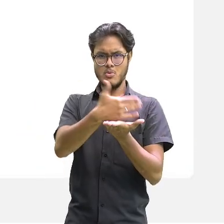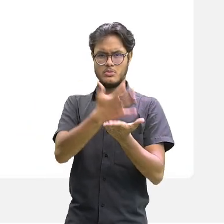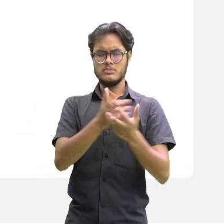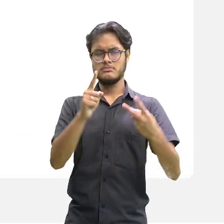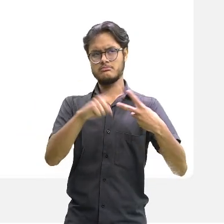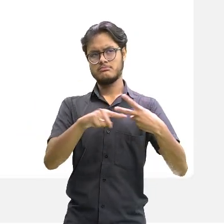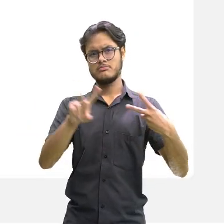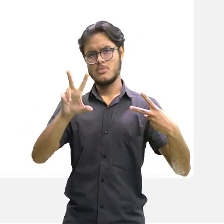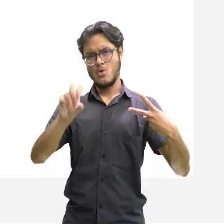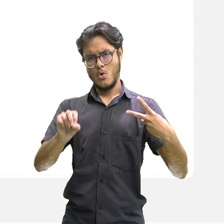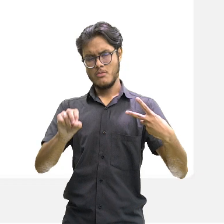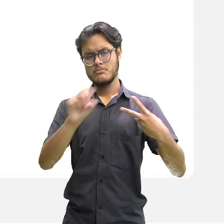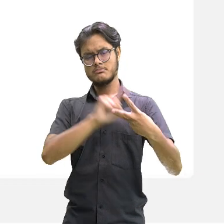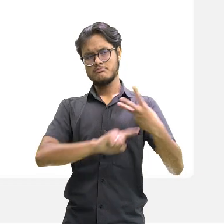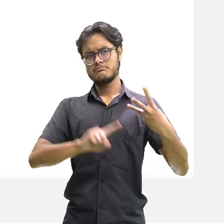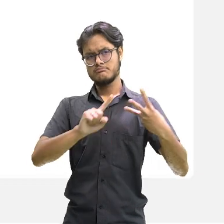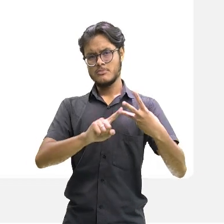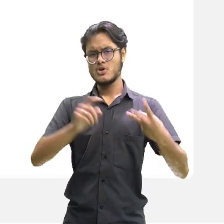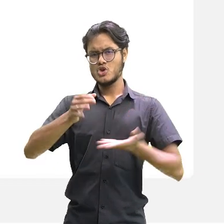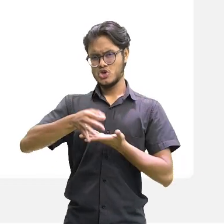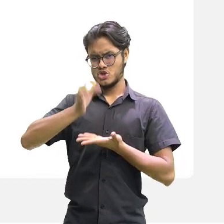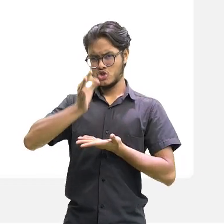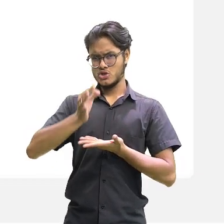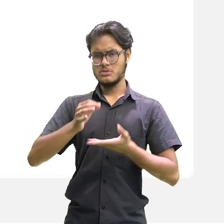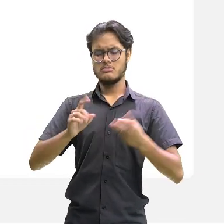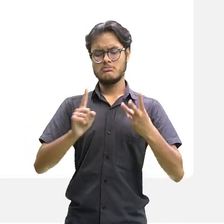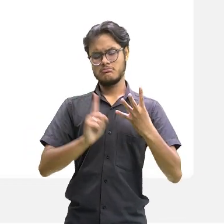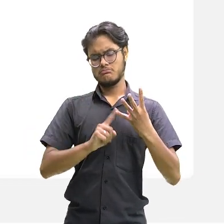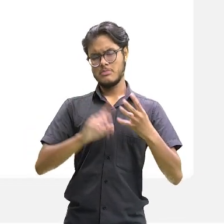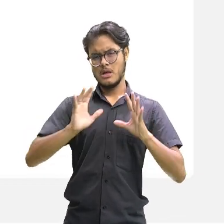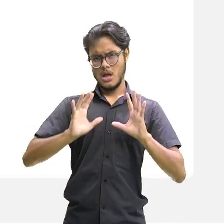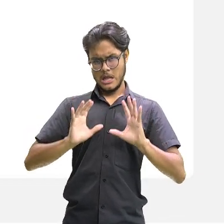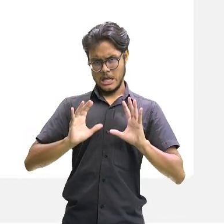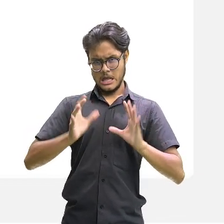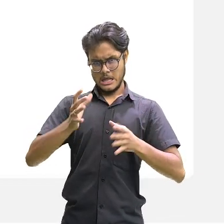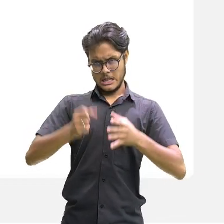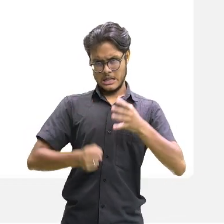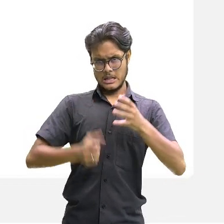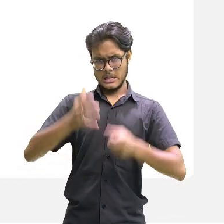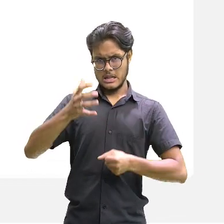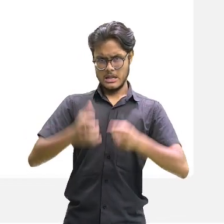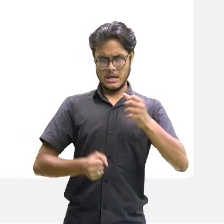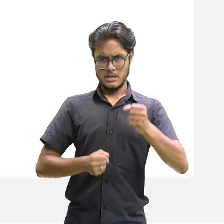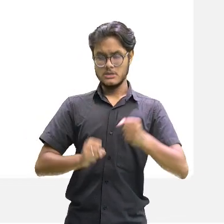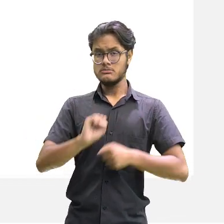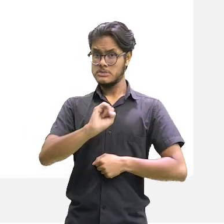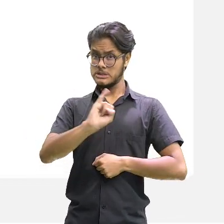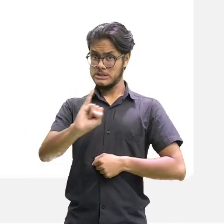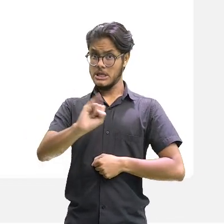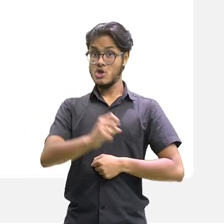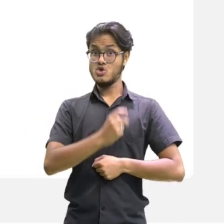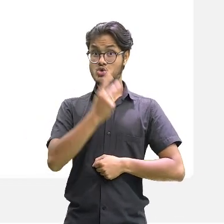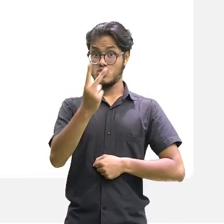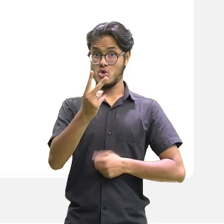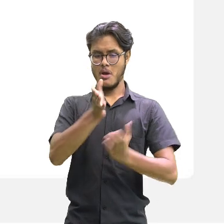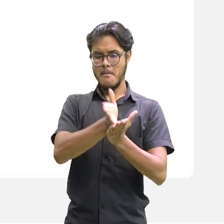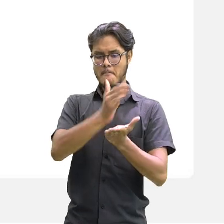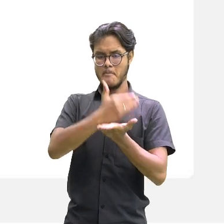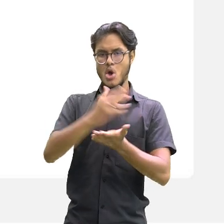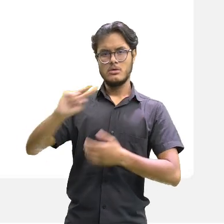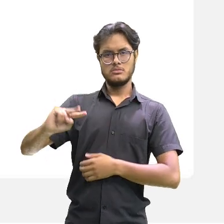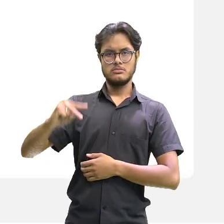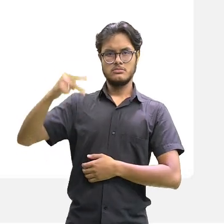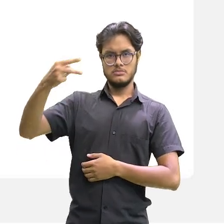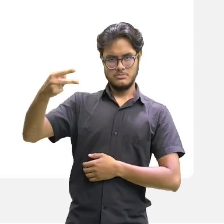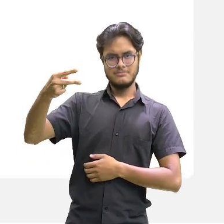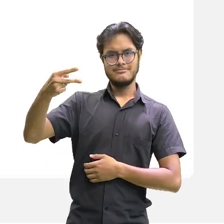ovos, 3 xícaras de trigo, leite. Se você quiser fazer 2 bolos, você vai ter que dobrar essa proporção. Você vai manter uma